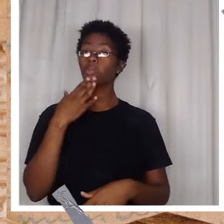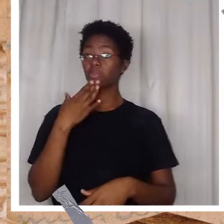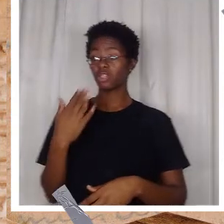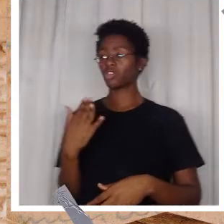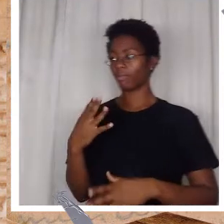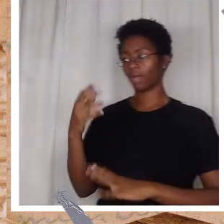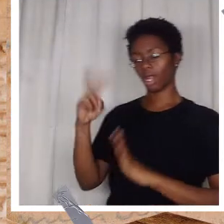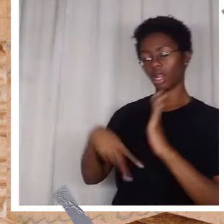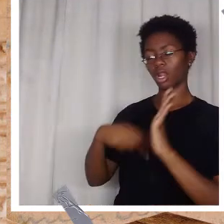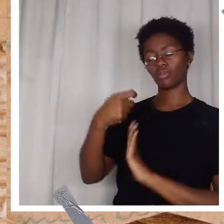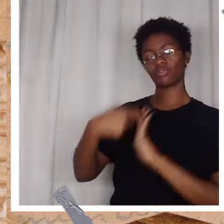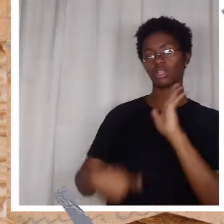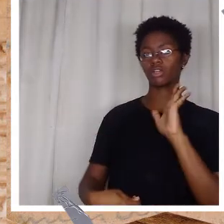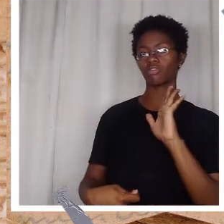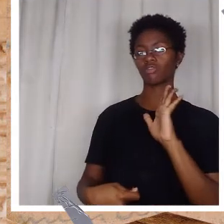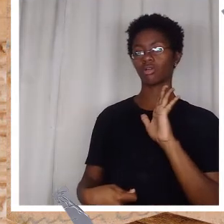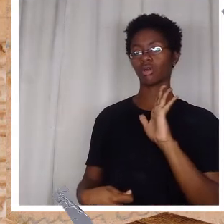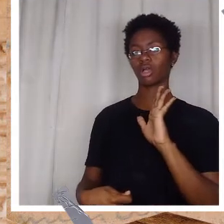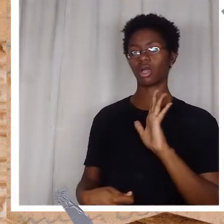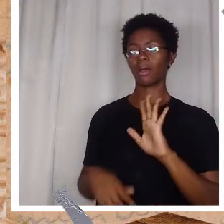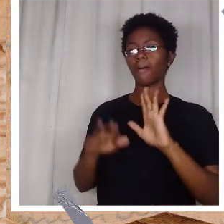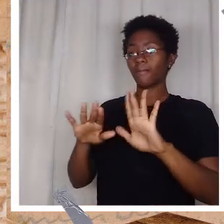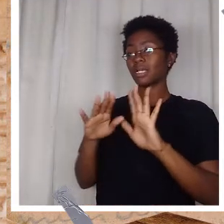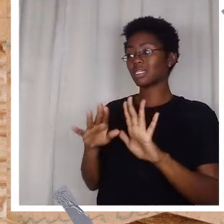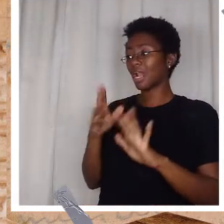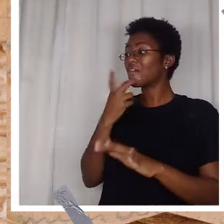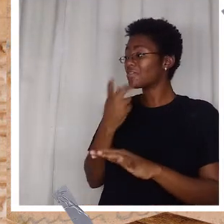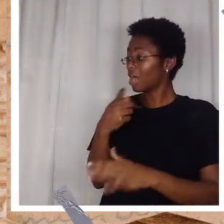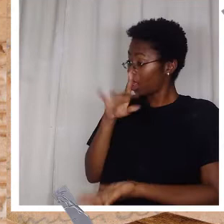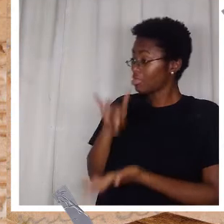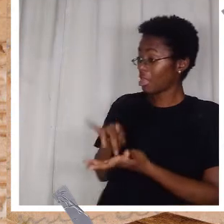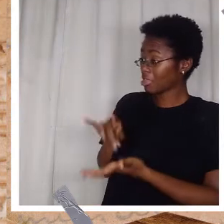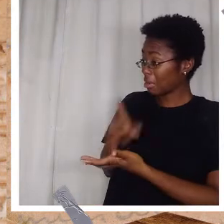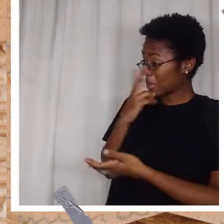Ela jura até hoje que ela me viu vestida como a mãe dela.